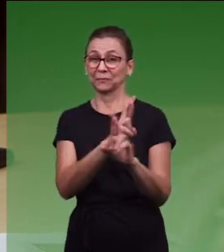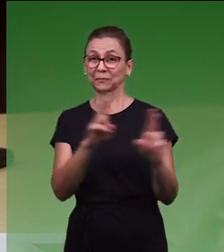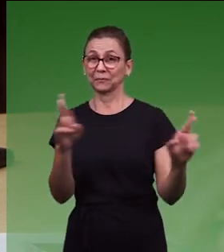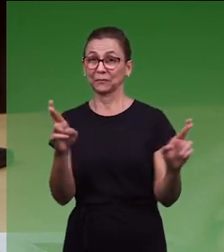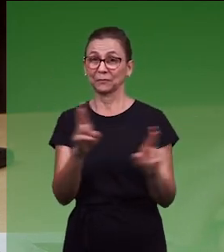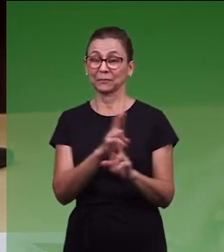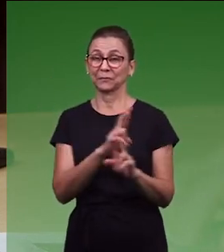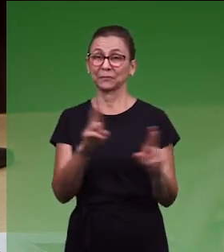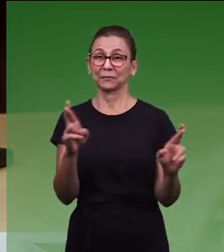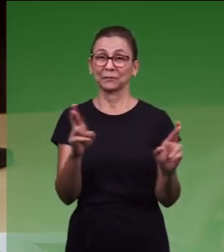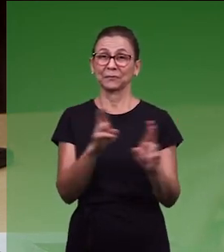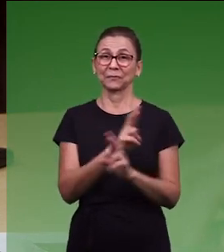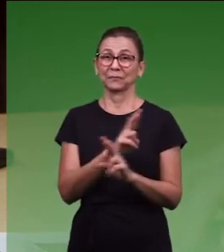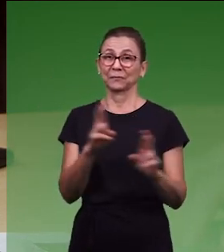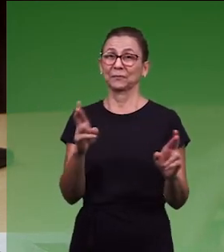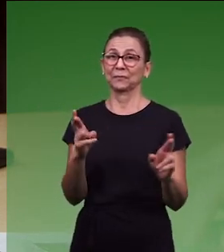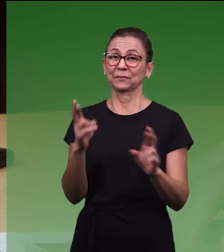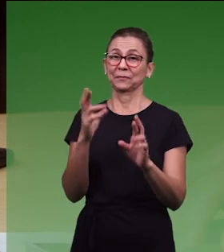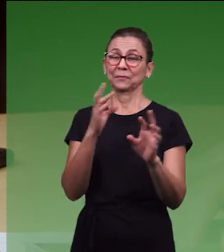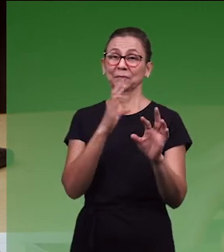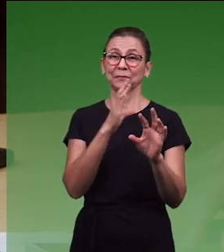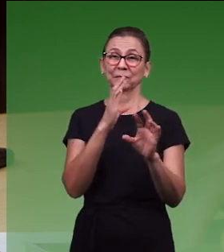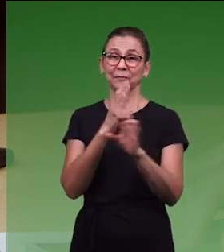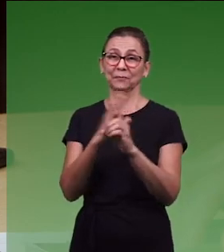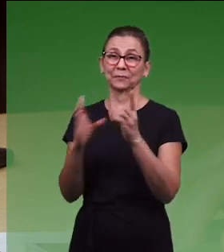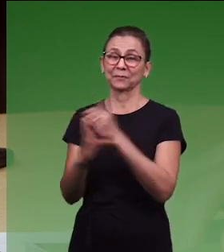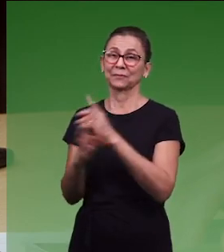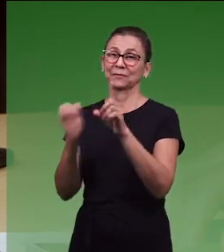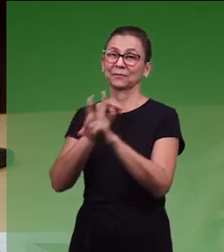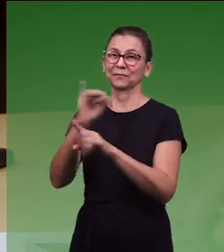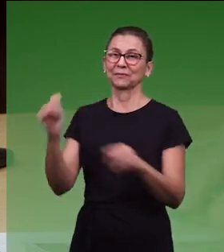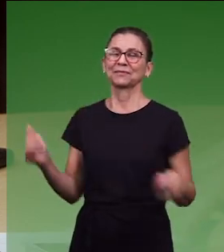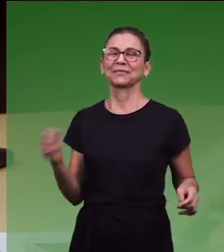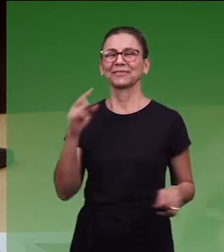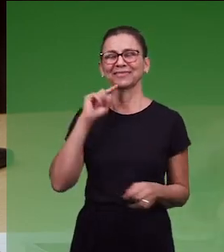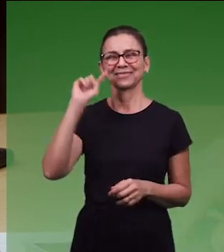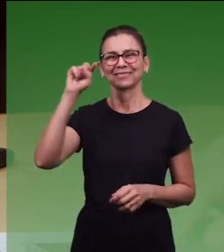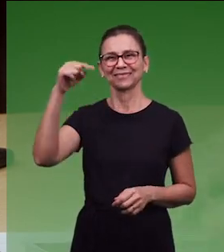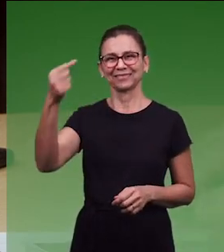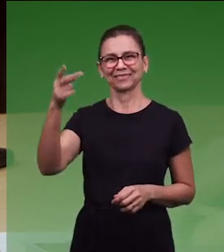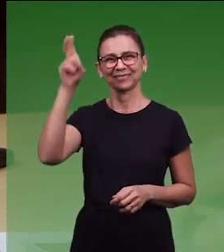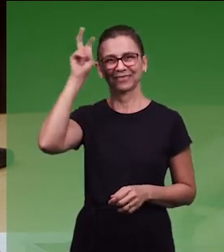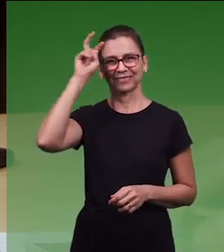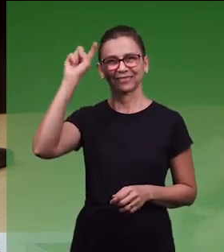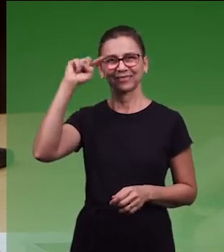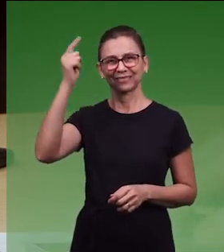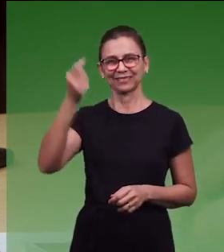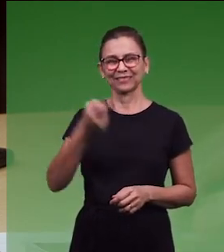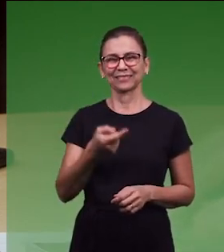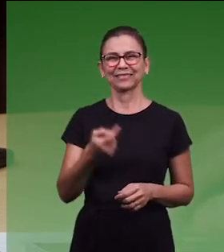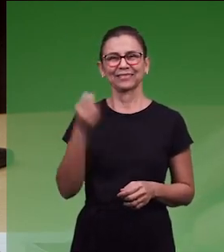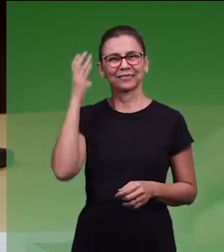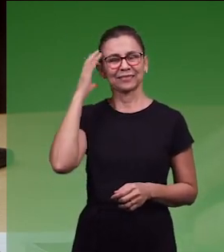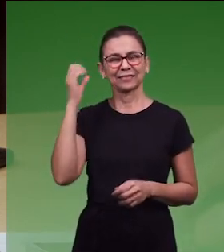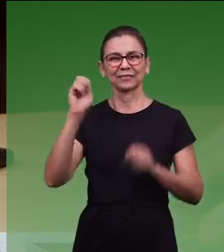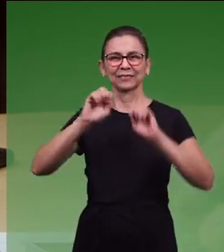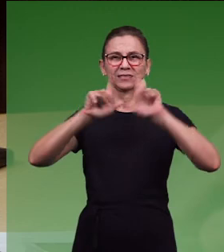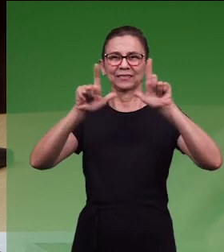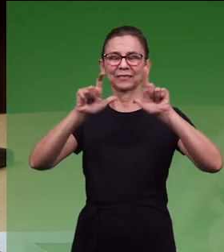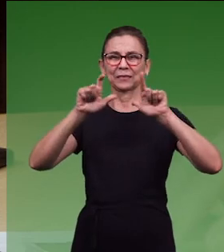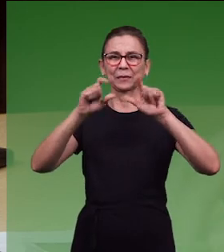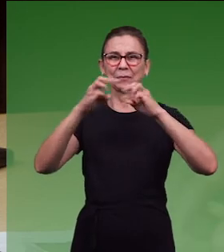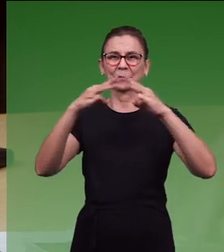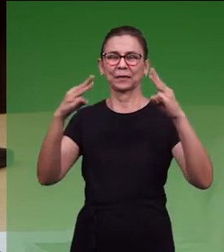tema grupo de assistência com o tema culto profético. Então até a semana que vem, a próxima quinta-feira ao meio-dia, pela Rádio TV Web Manaim,